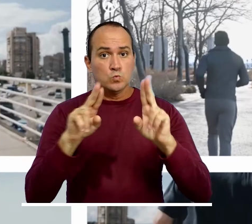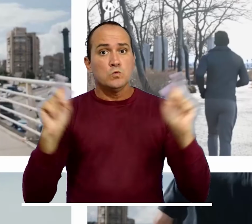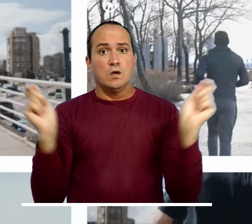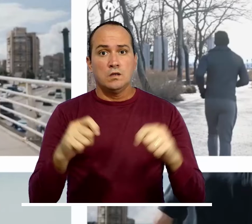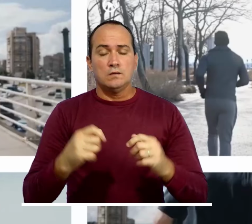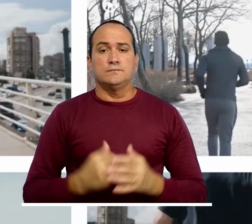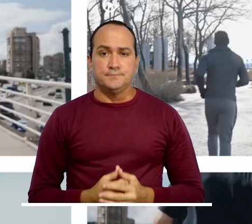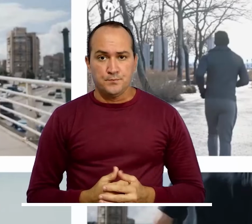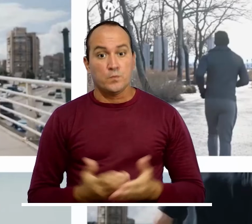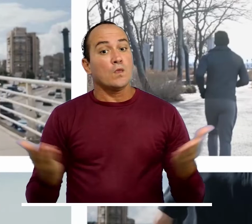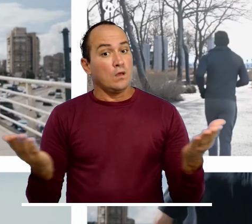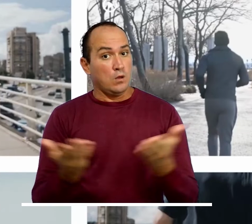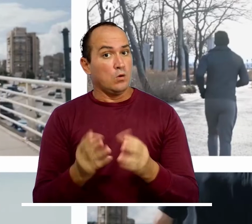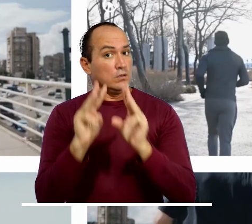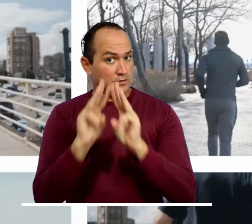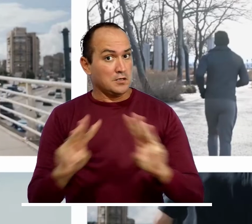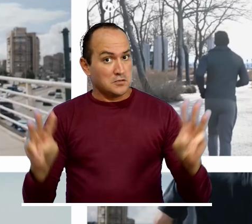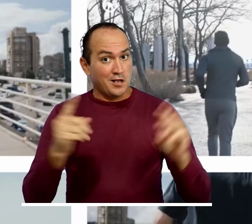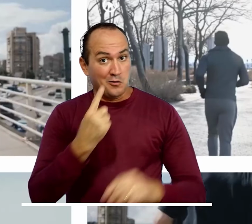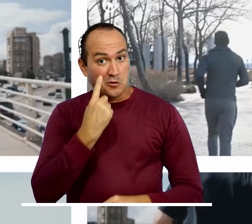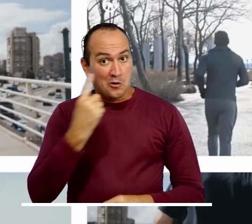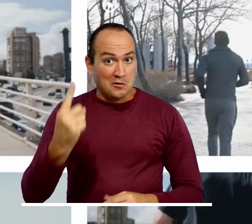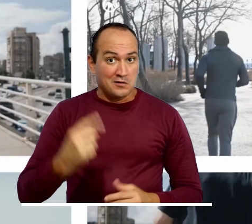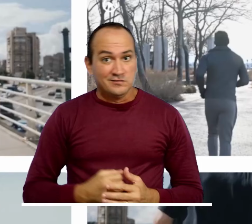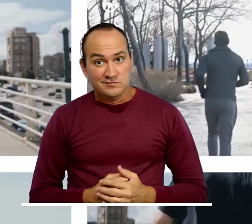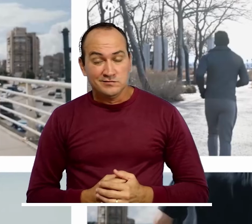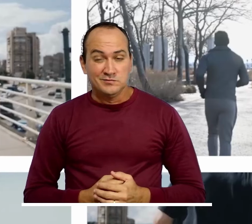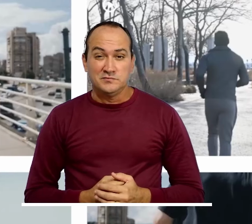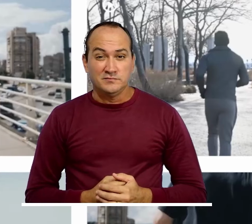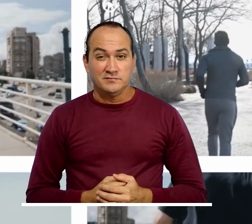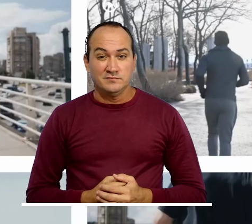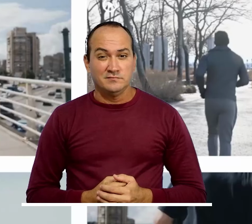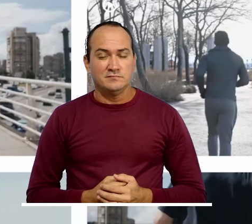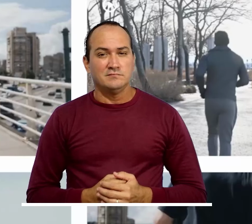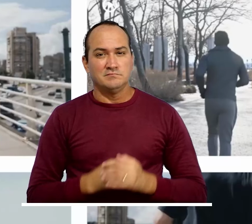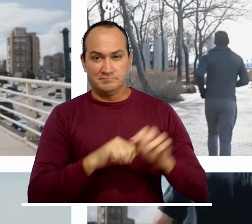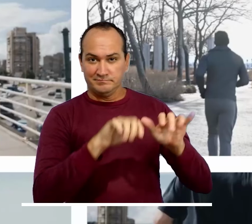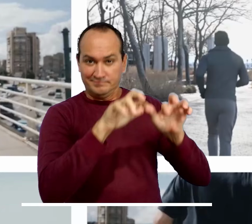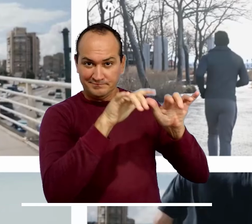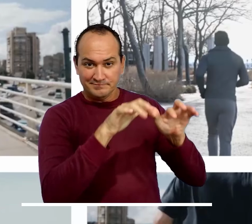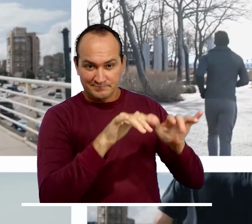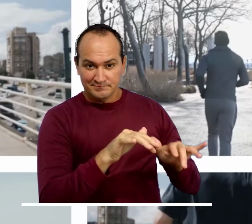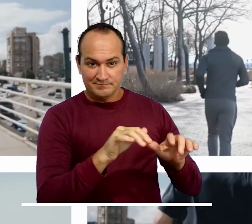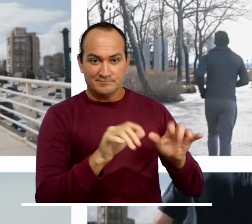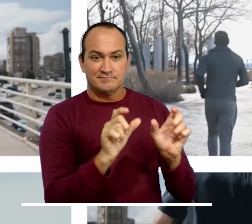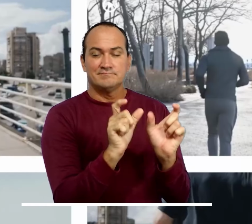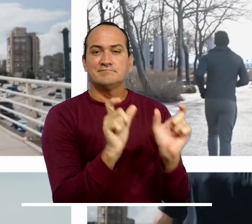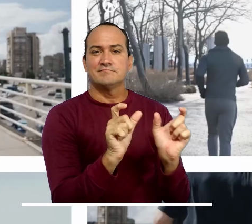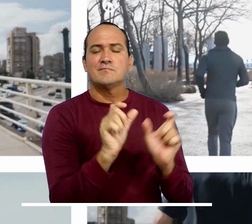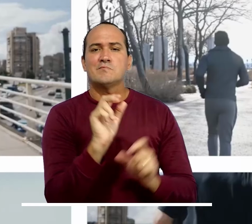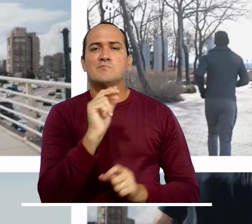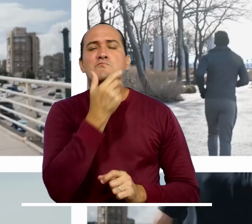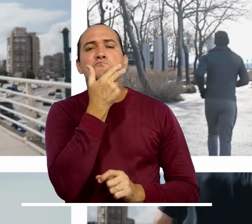Então aqui nesse site, por exemplo, vocês vão ver que eu digitei aqui, por exemplo, assim, ó, homem